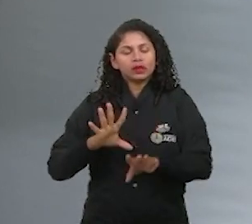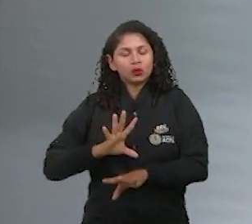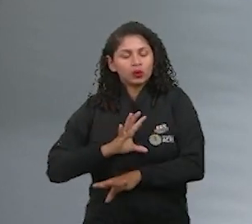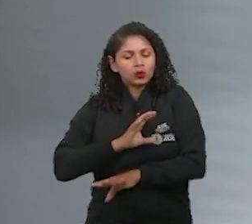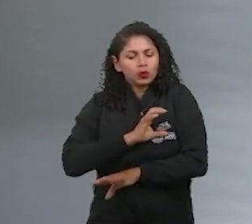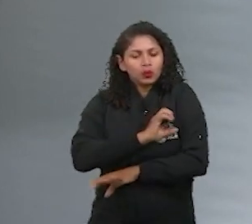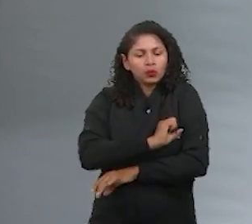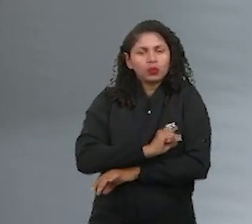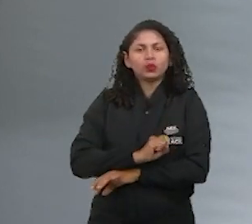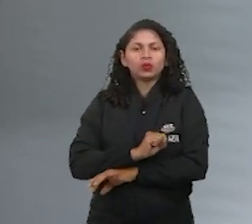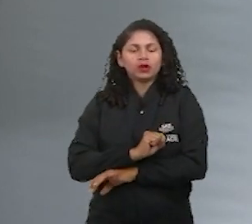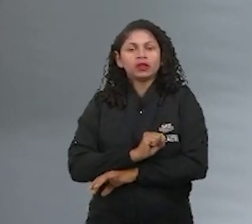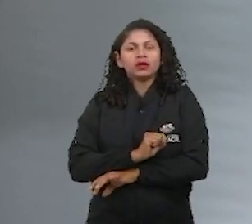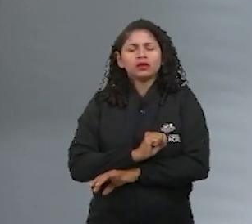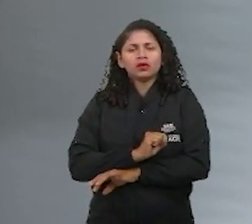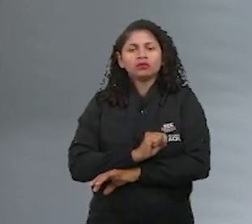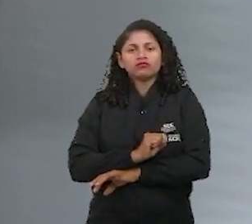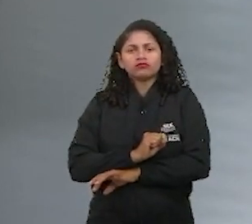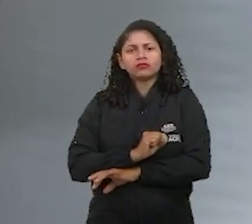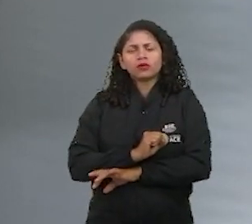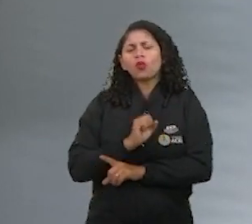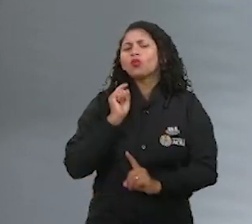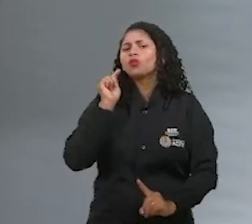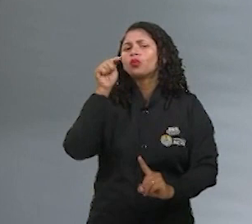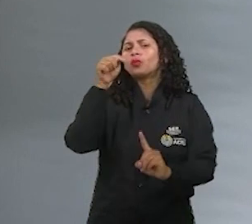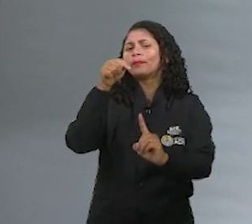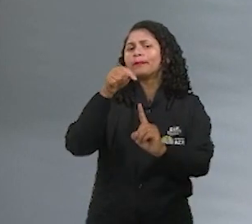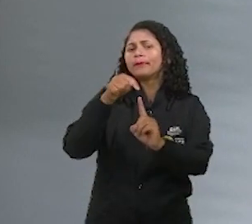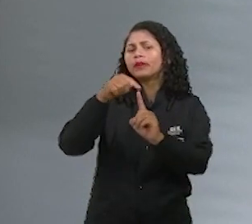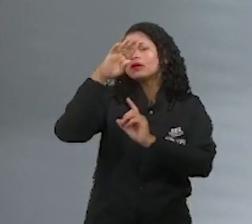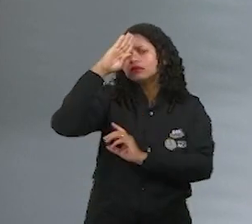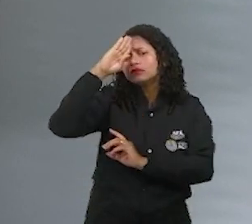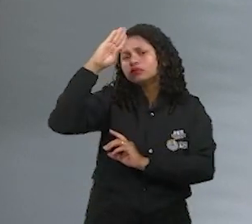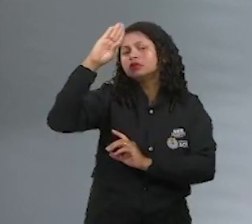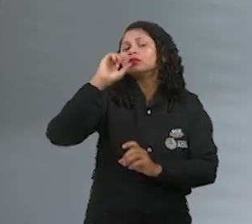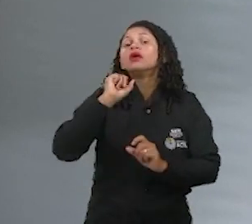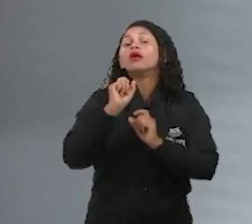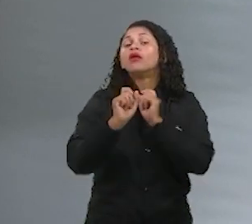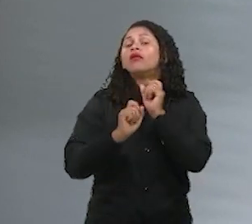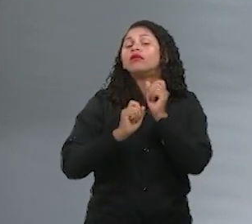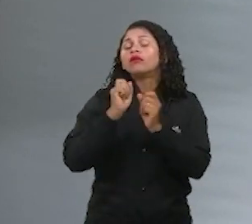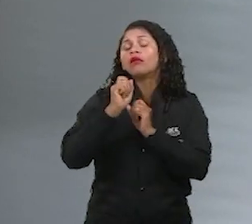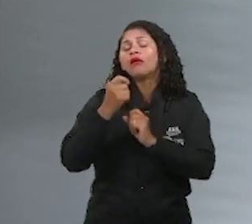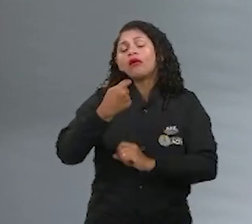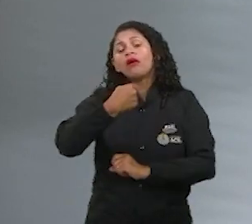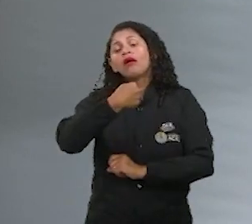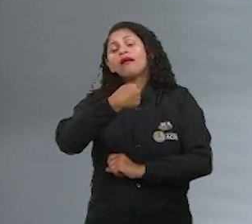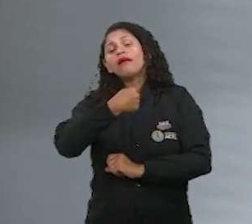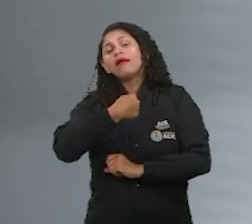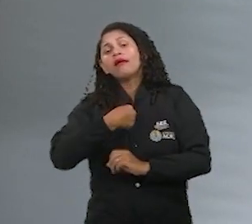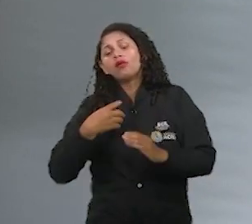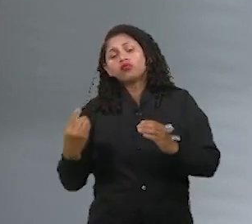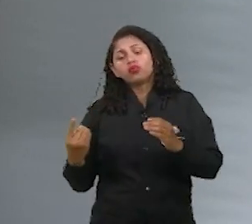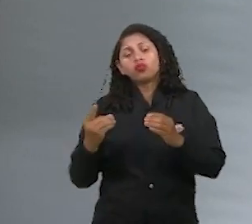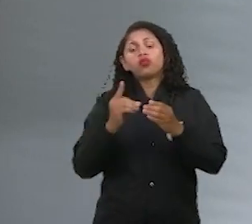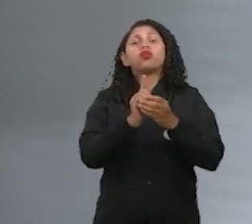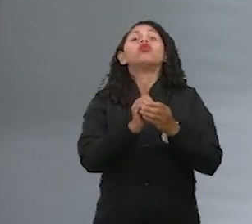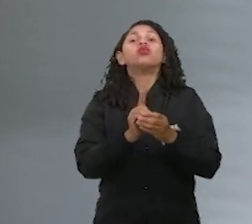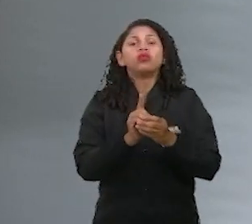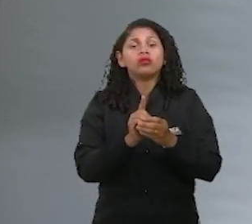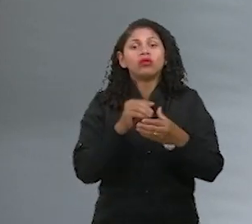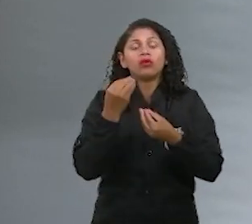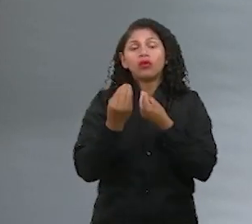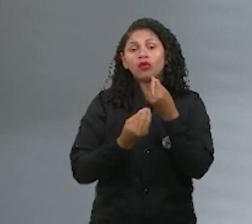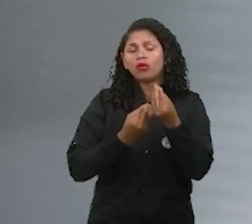um dos objetivos principais é trabalhar como que é o eu, né? Estou inserida dentro desse mundo, como que eu me